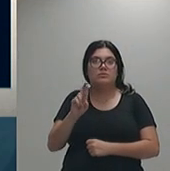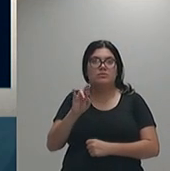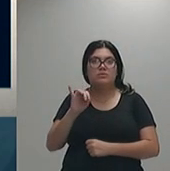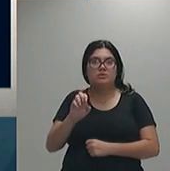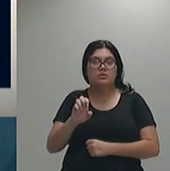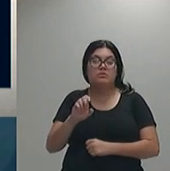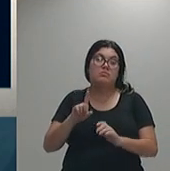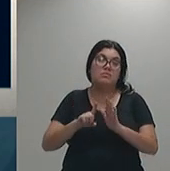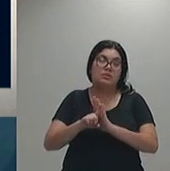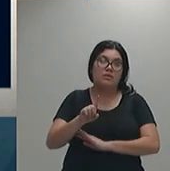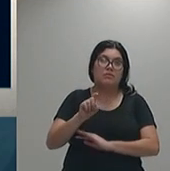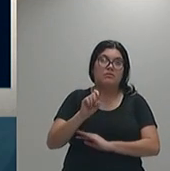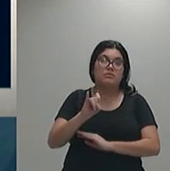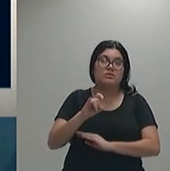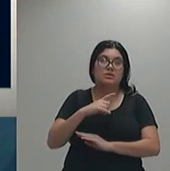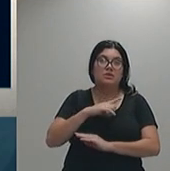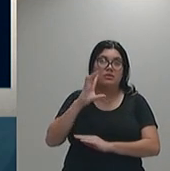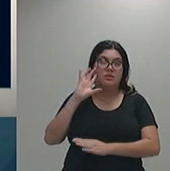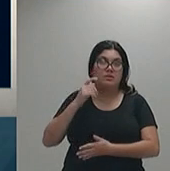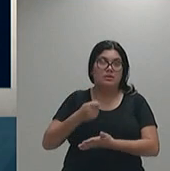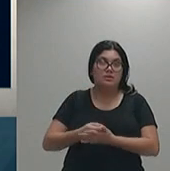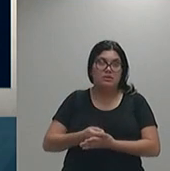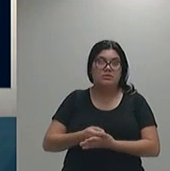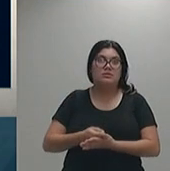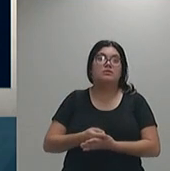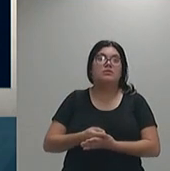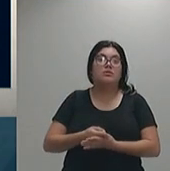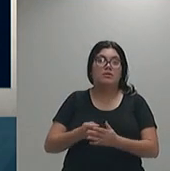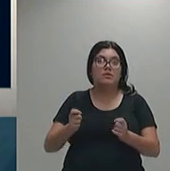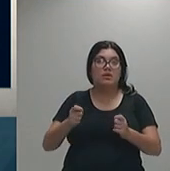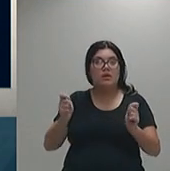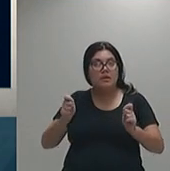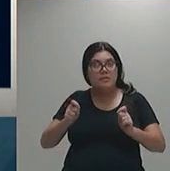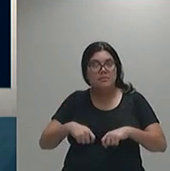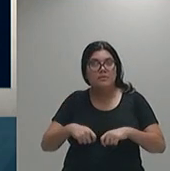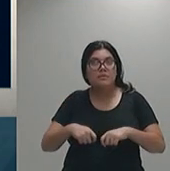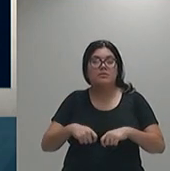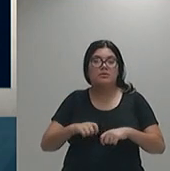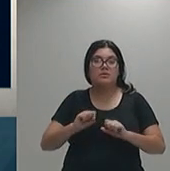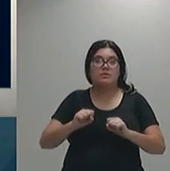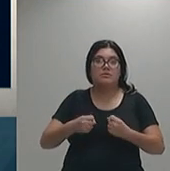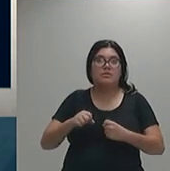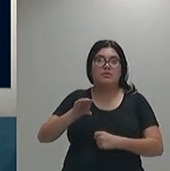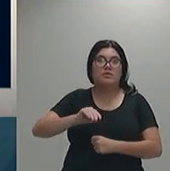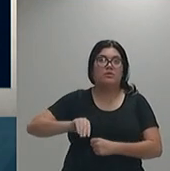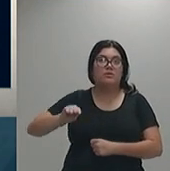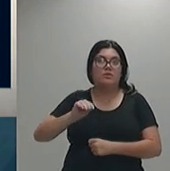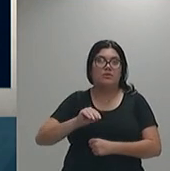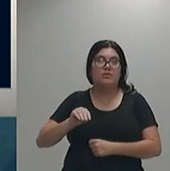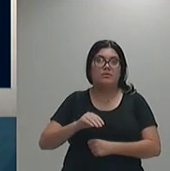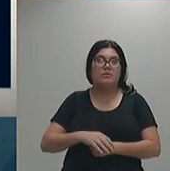deferiu na admissão dos amigos Cruz a possibilidade de sustentação oral presidente